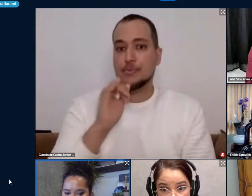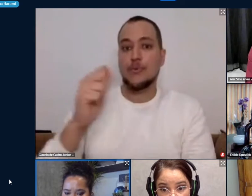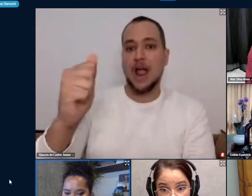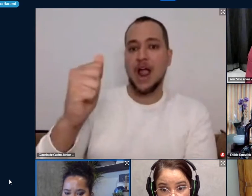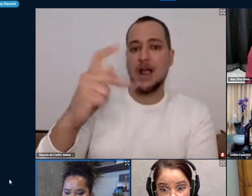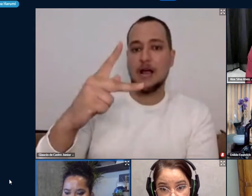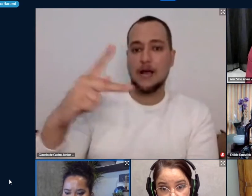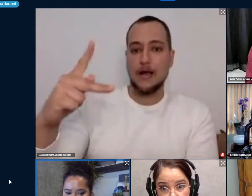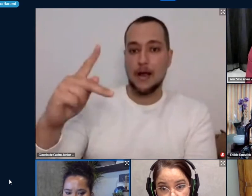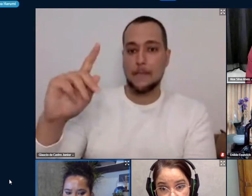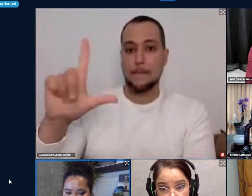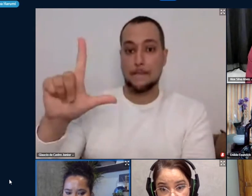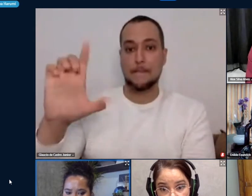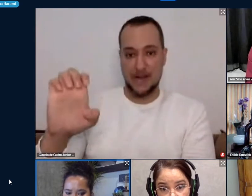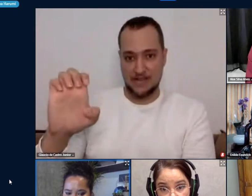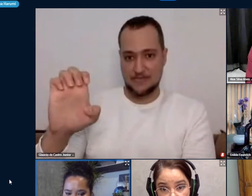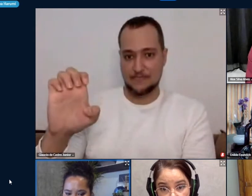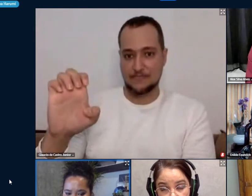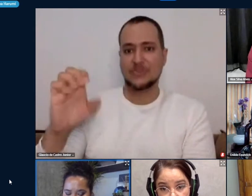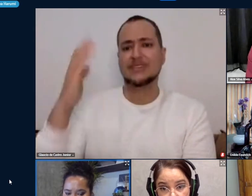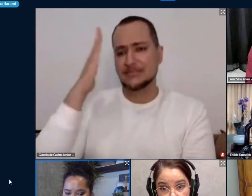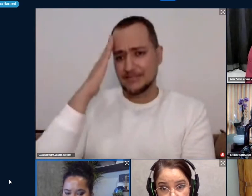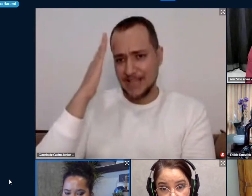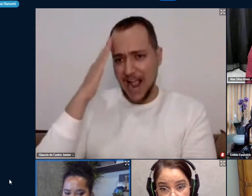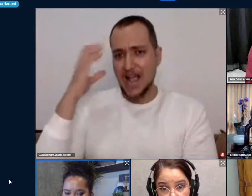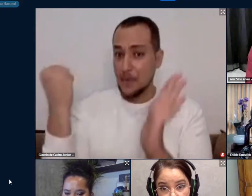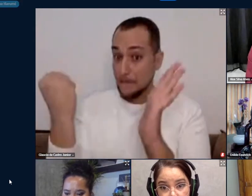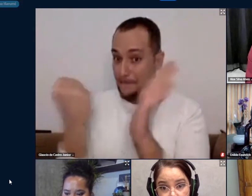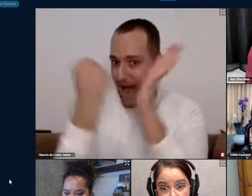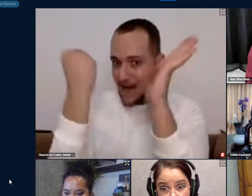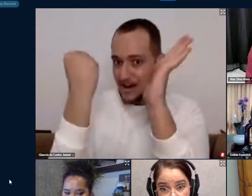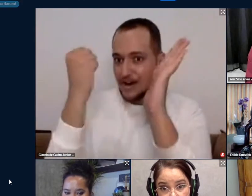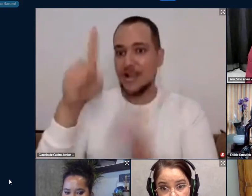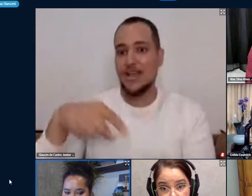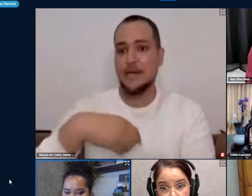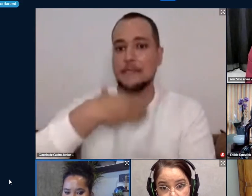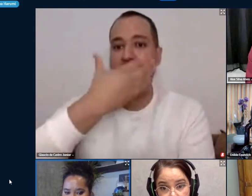exatamente específico da área de informática.